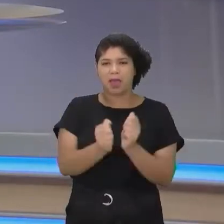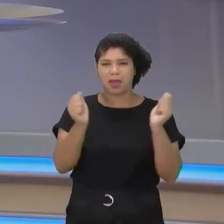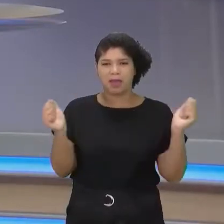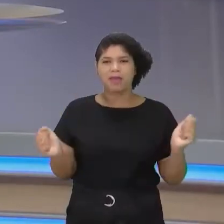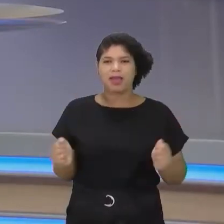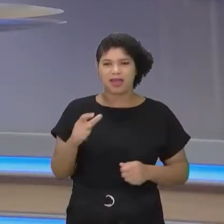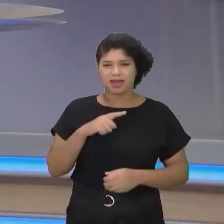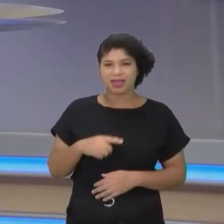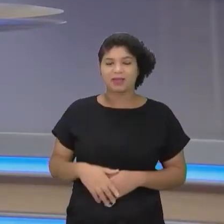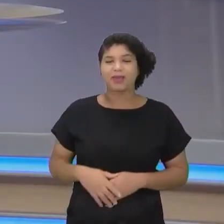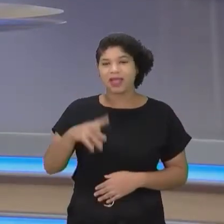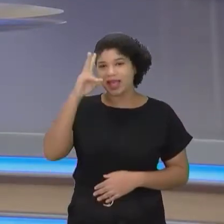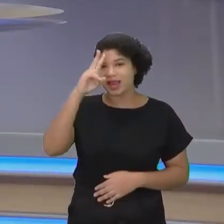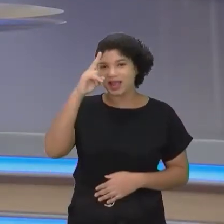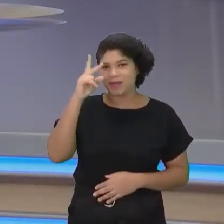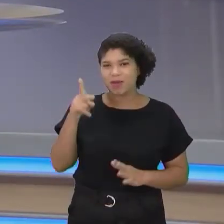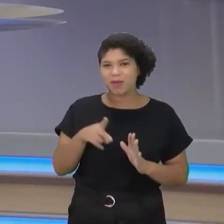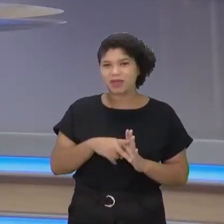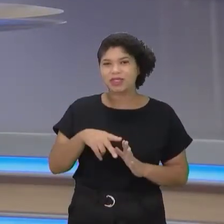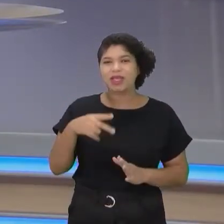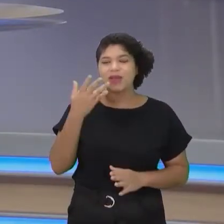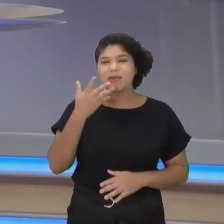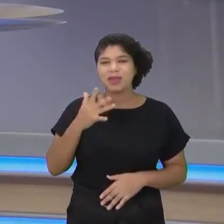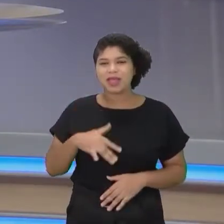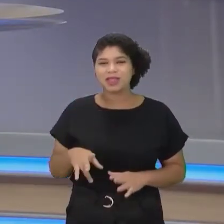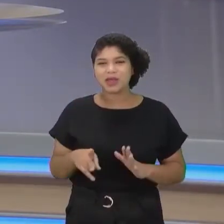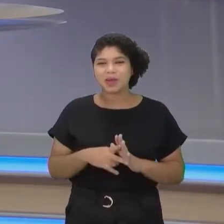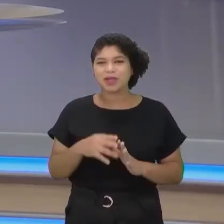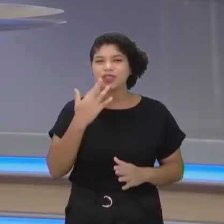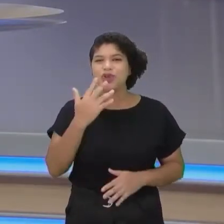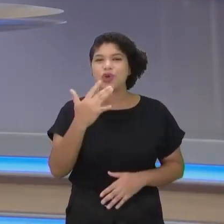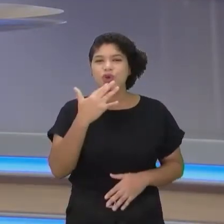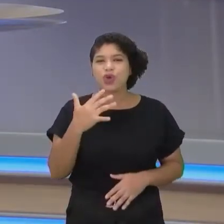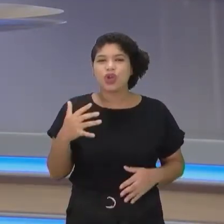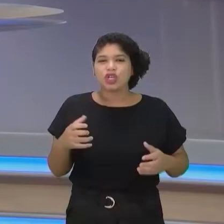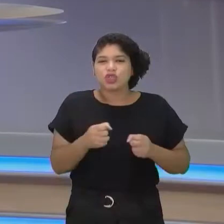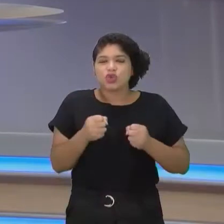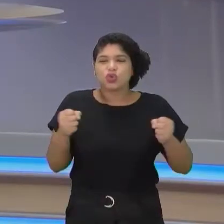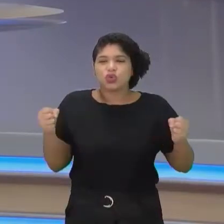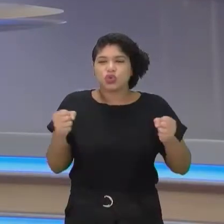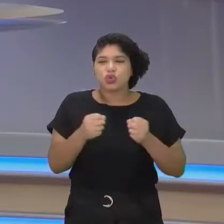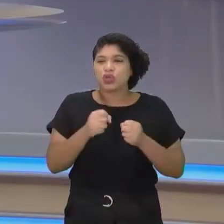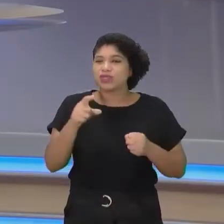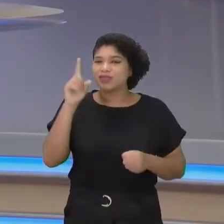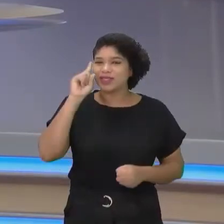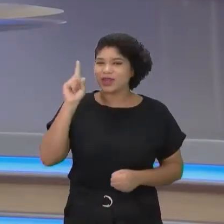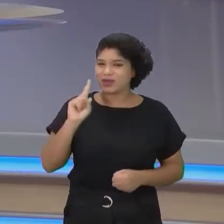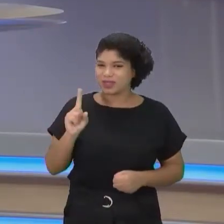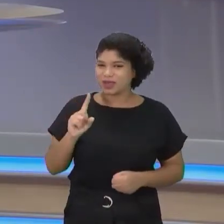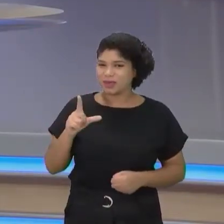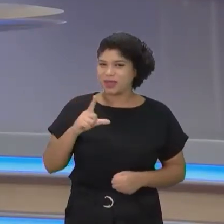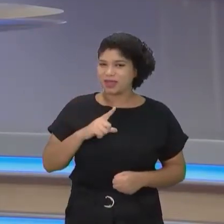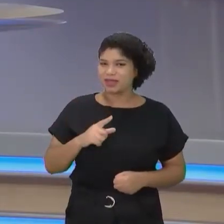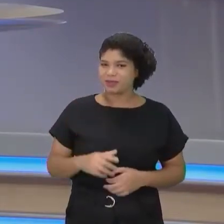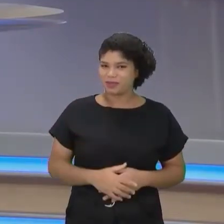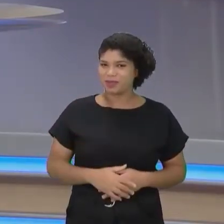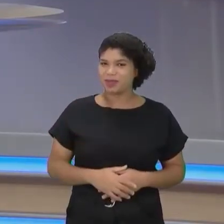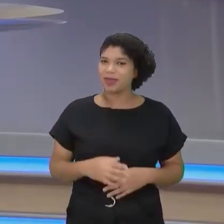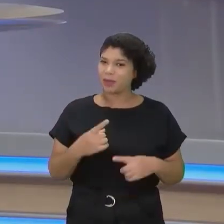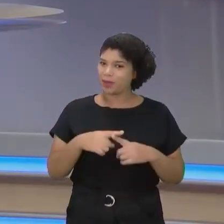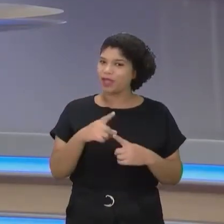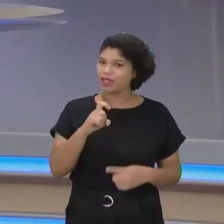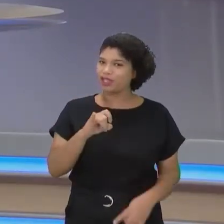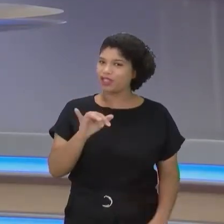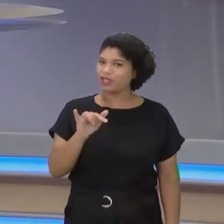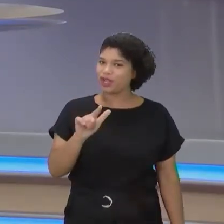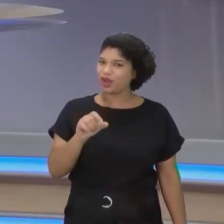de criança, aqueles xilofones coloridos, sabe? Sim. Xilofone, que você não sabe, porque também, né, esse nome